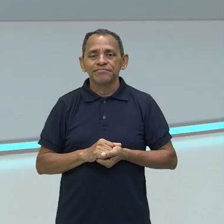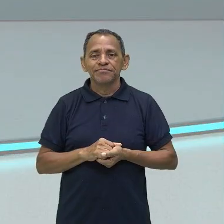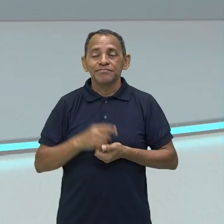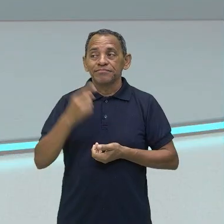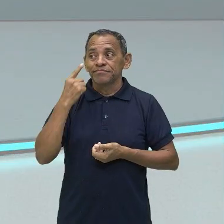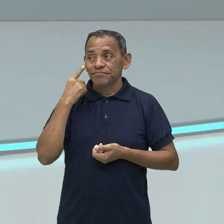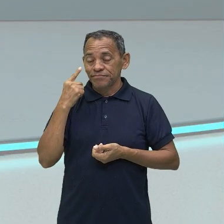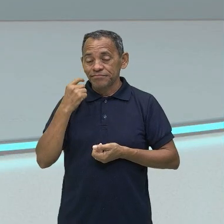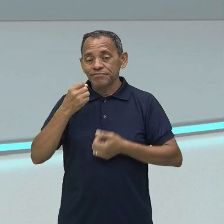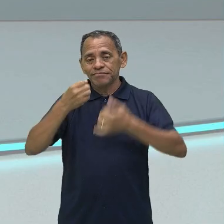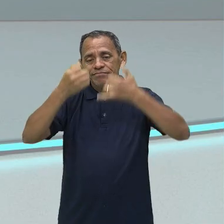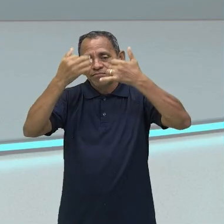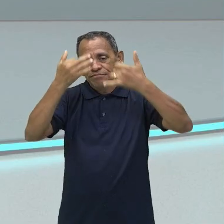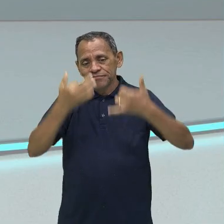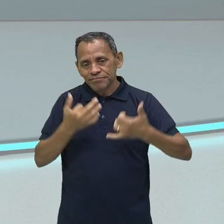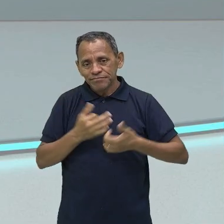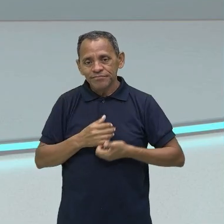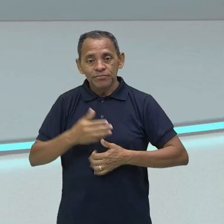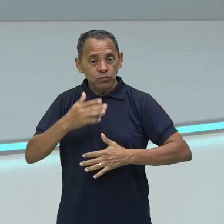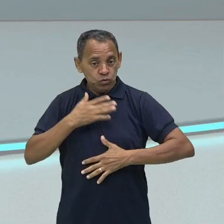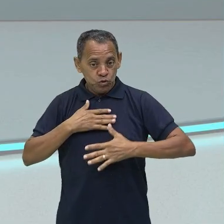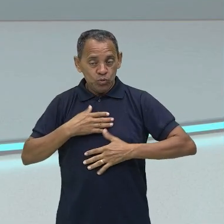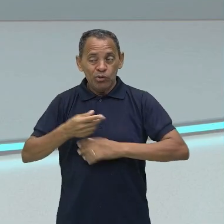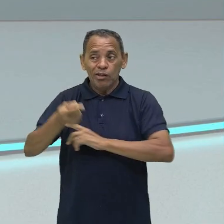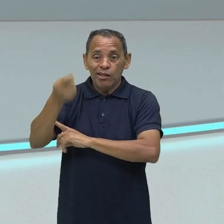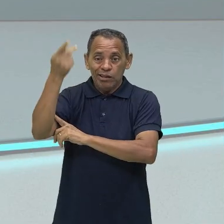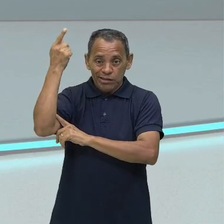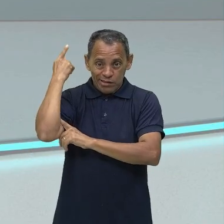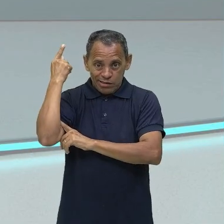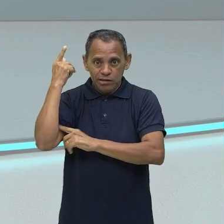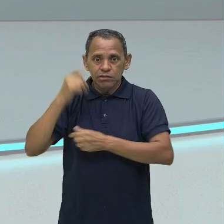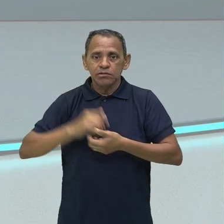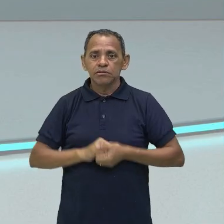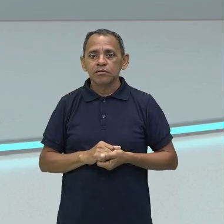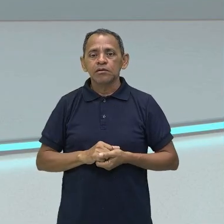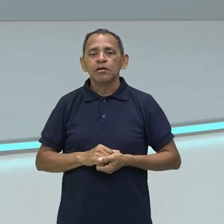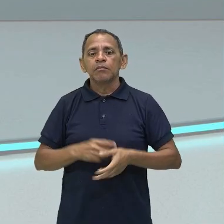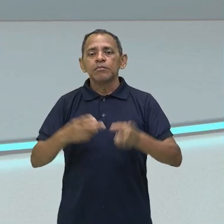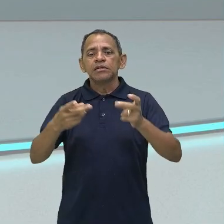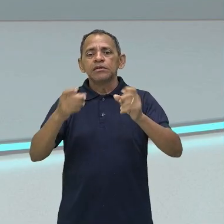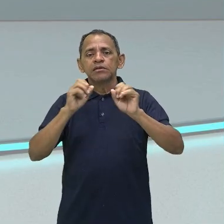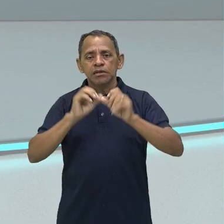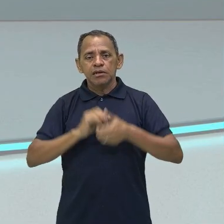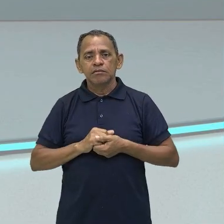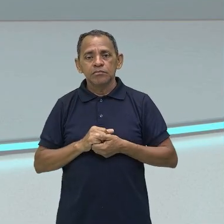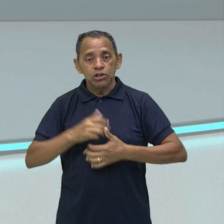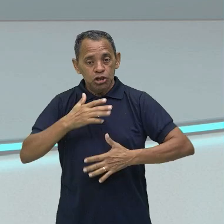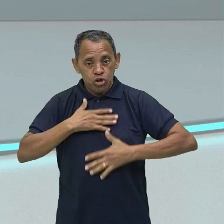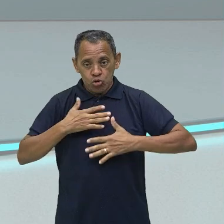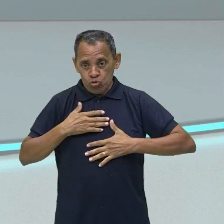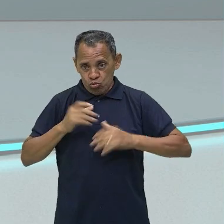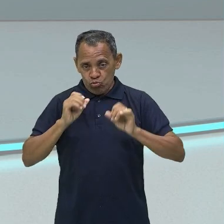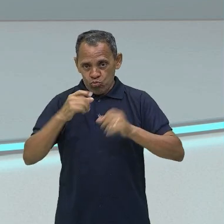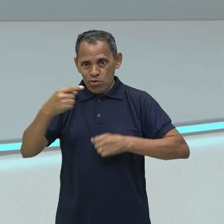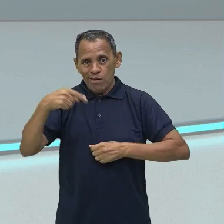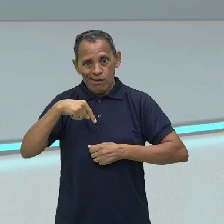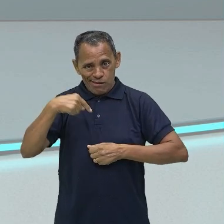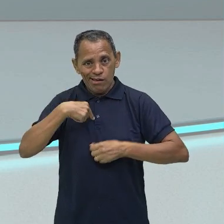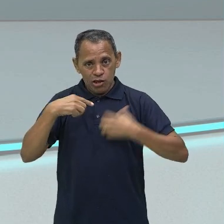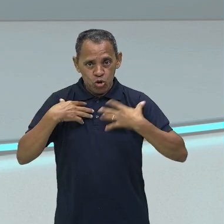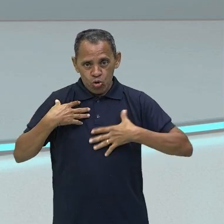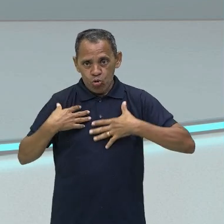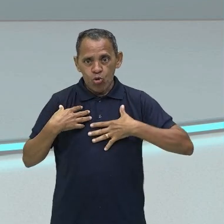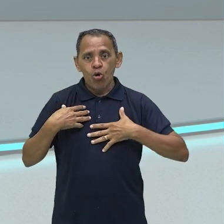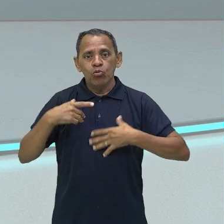Quando a gente fala desse corpo lá desde os primórdios, a gente vai perceber que é um corpo em que ele veio ali trazendo